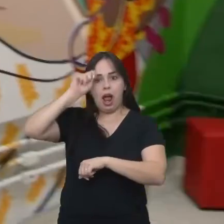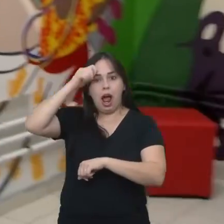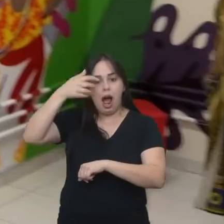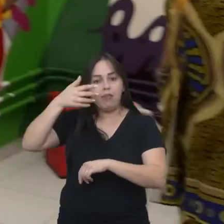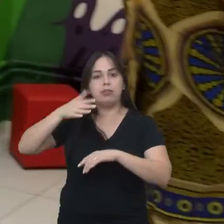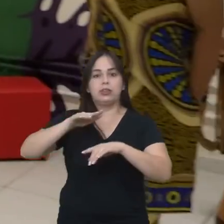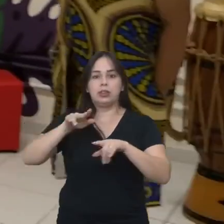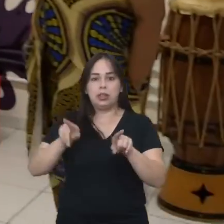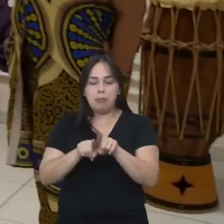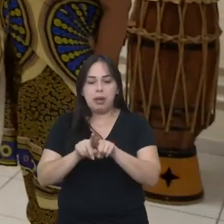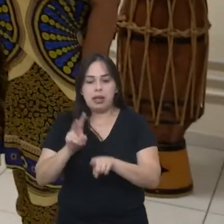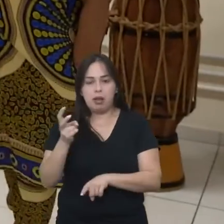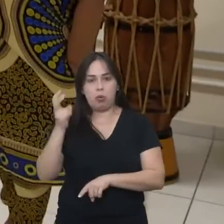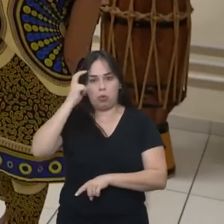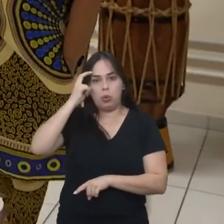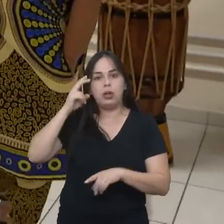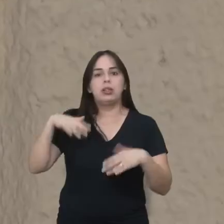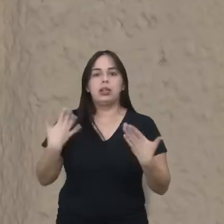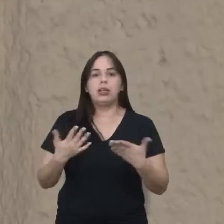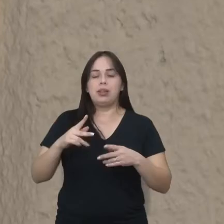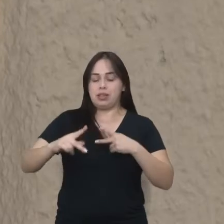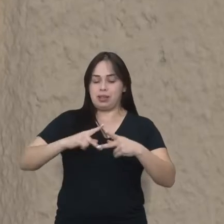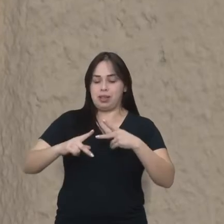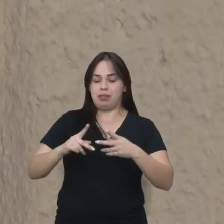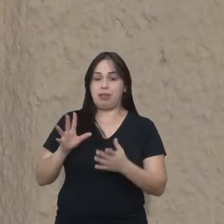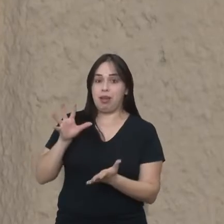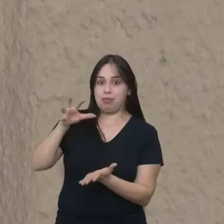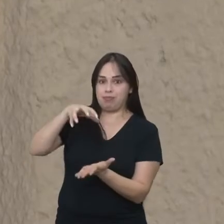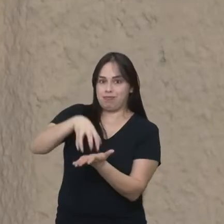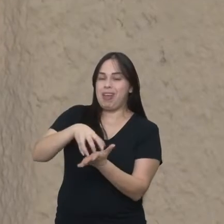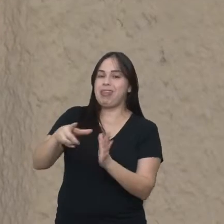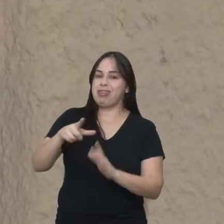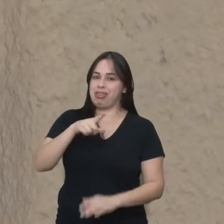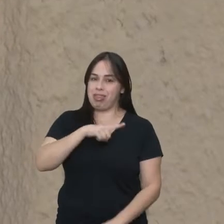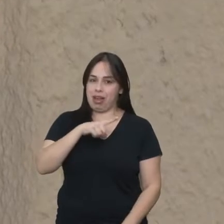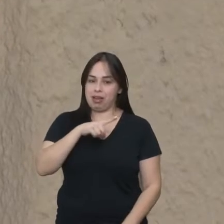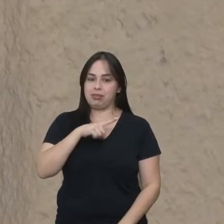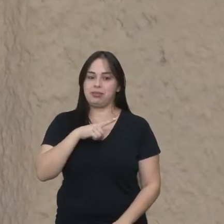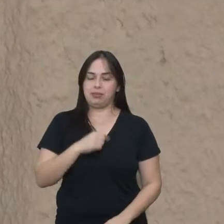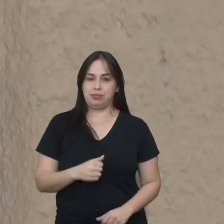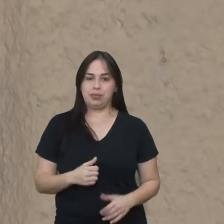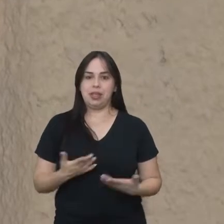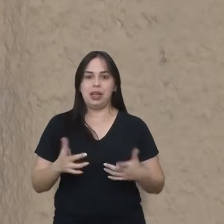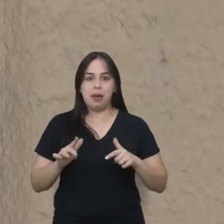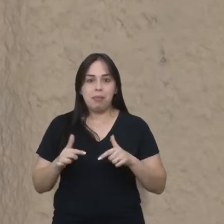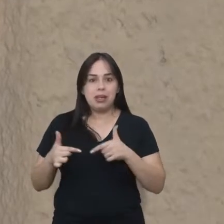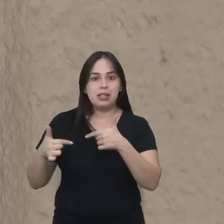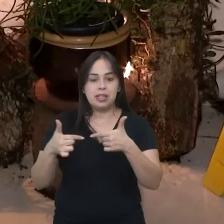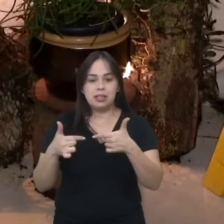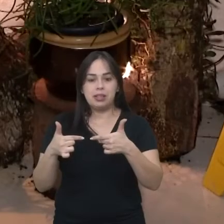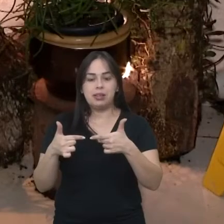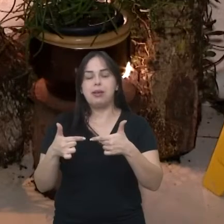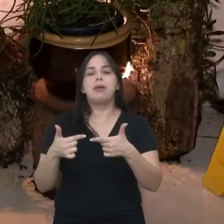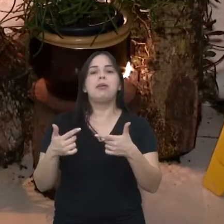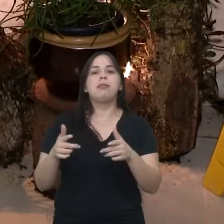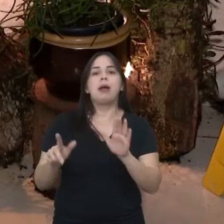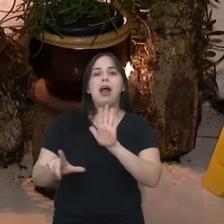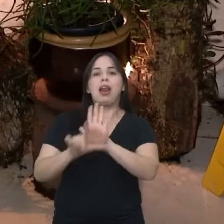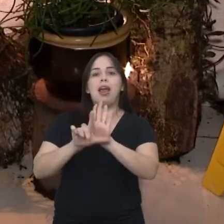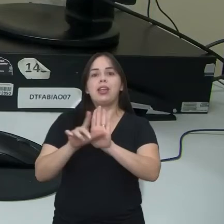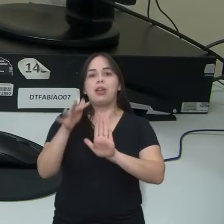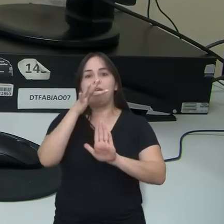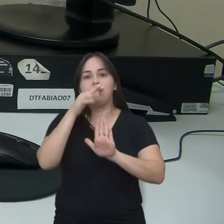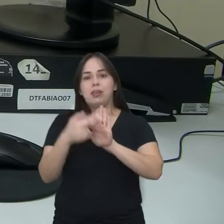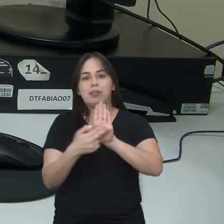e fornecer maior garantia de direitos, São José dos Campos possui o Centro de Referência da População Negra, iniciativa que